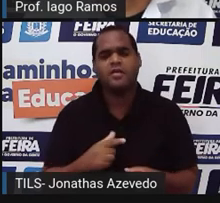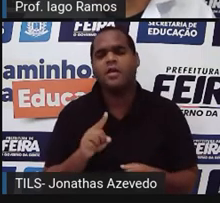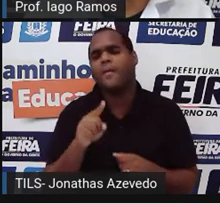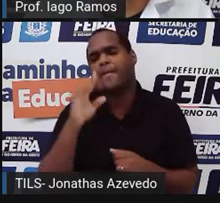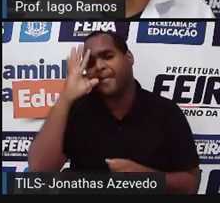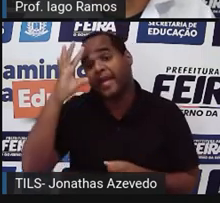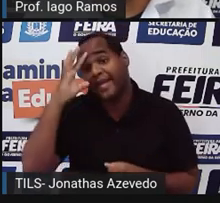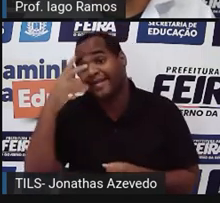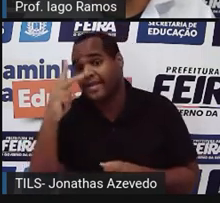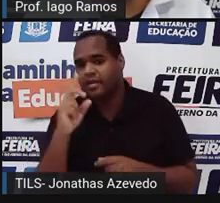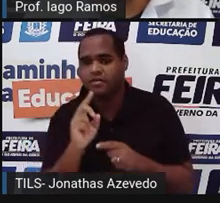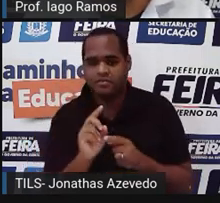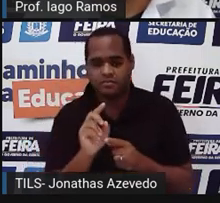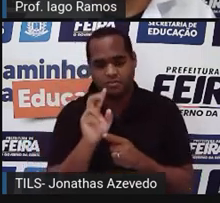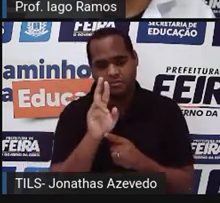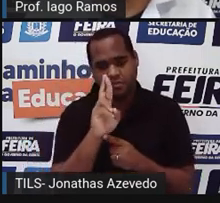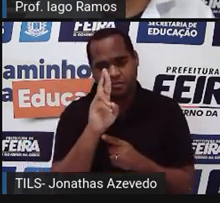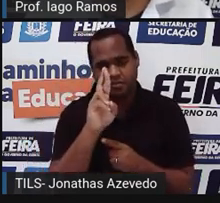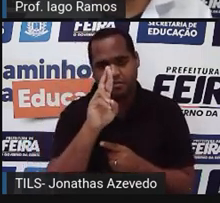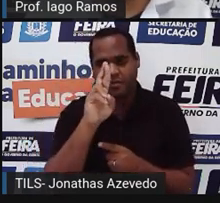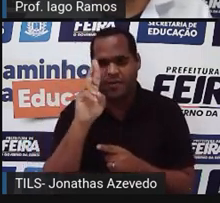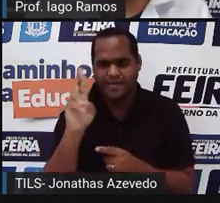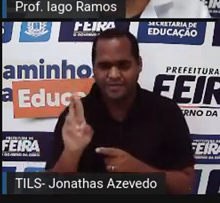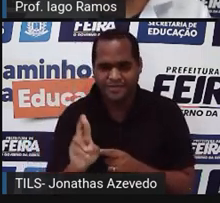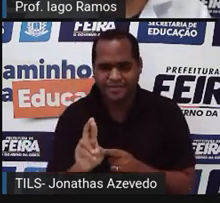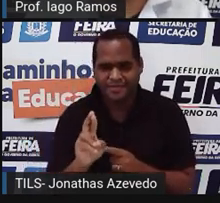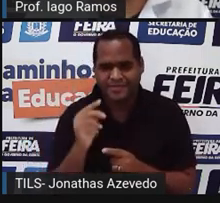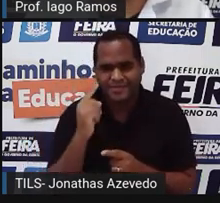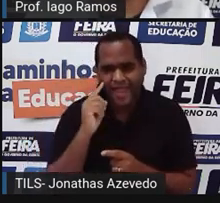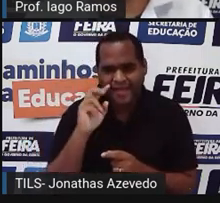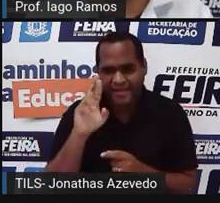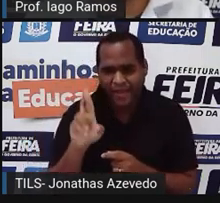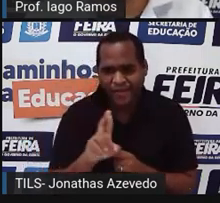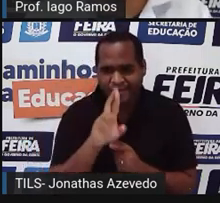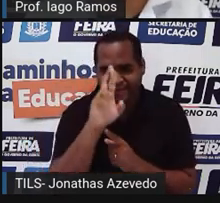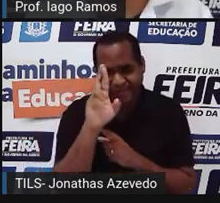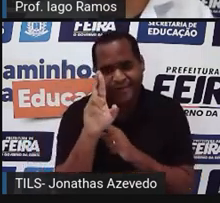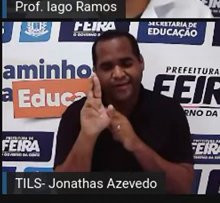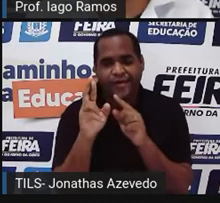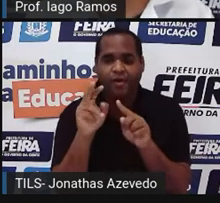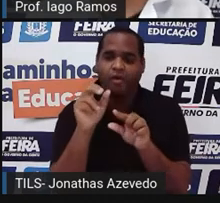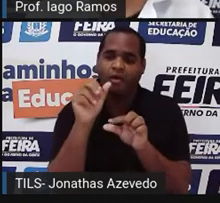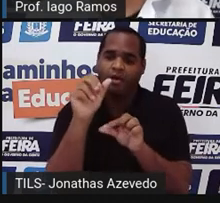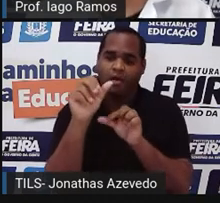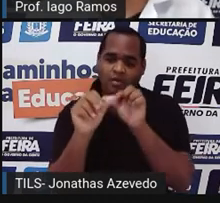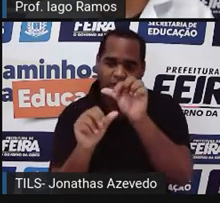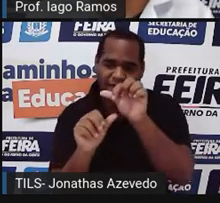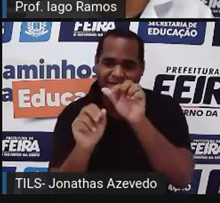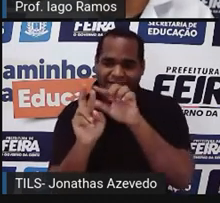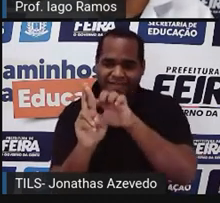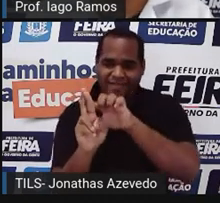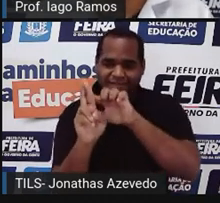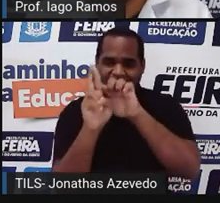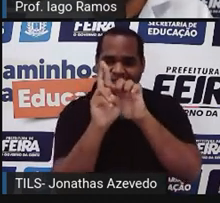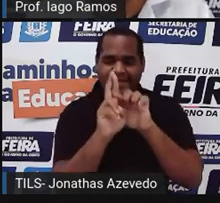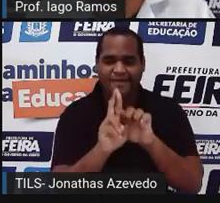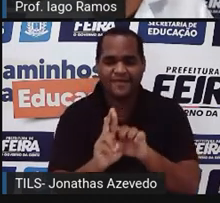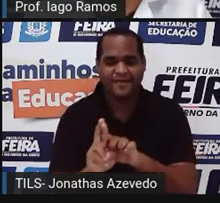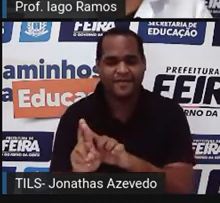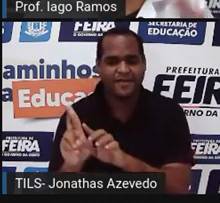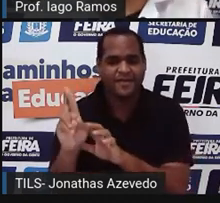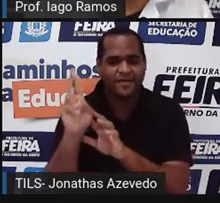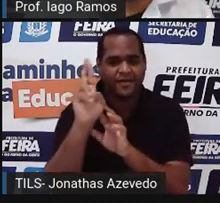penso no sentido horário, que é como funcionam os ponteiros do relógio, ou no sentido anti-horário, que